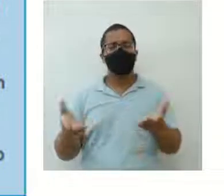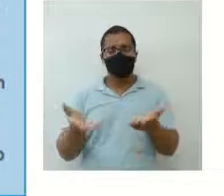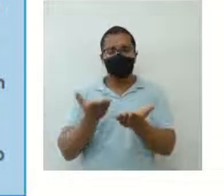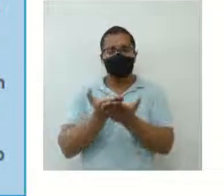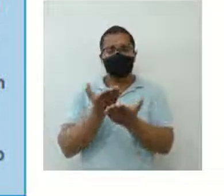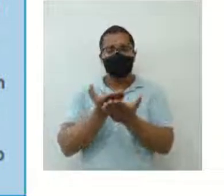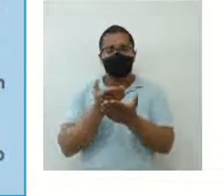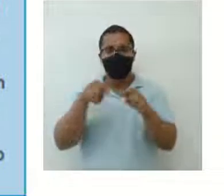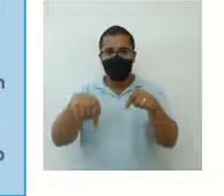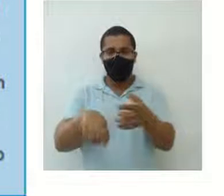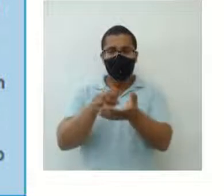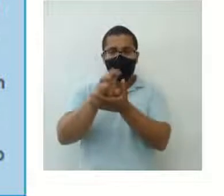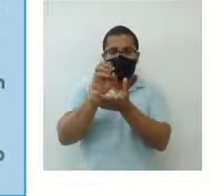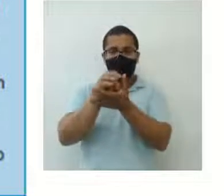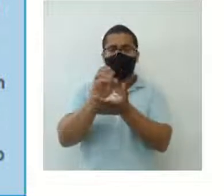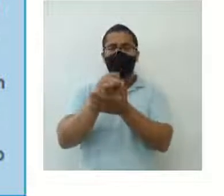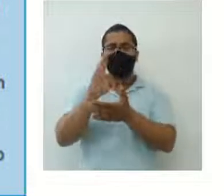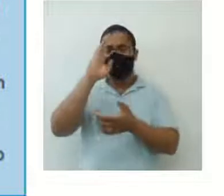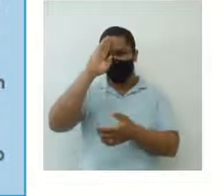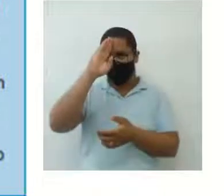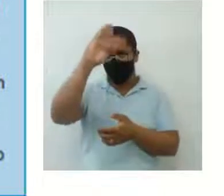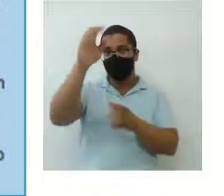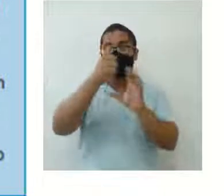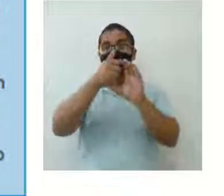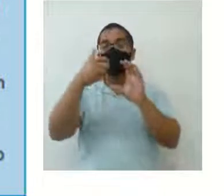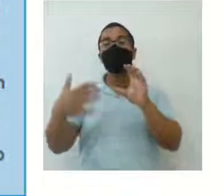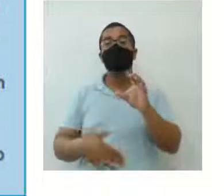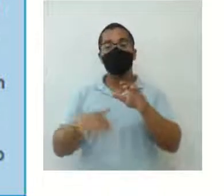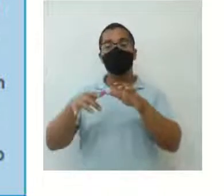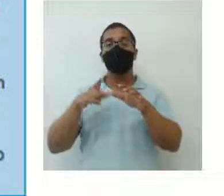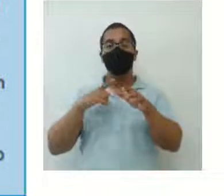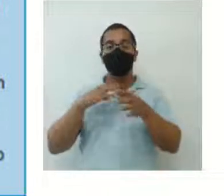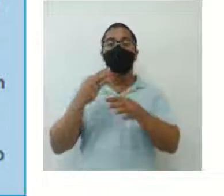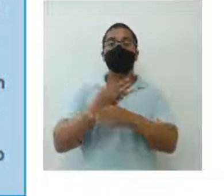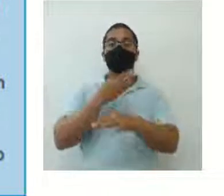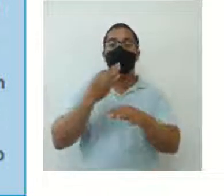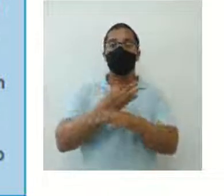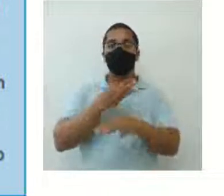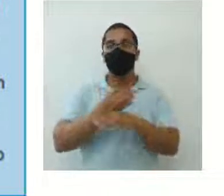do LucaPR, os principais movimentos de resistência à rebelião de